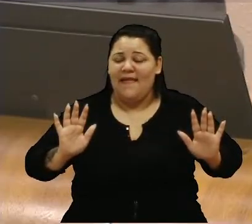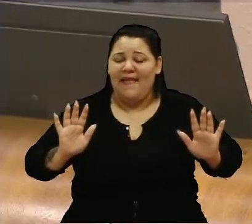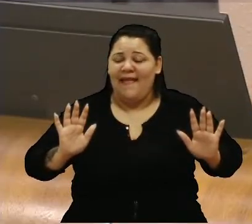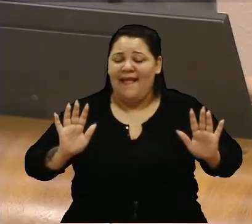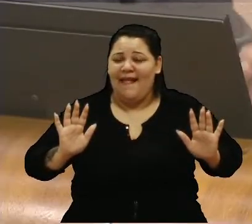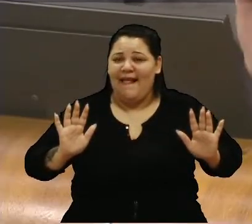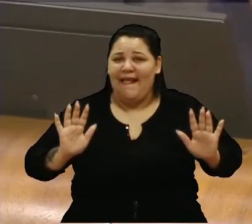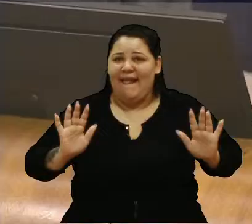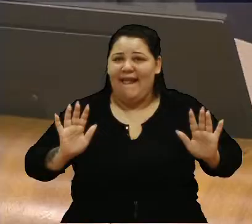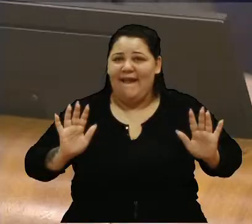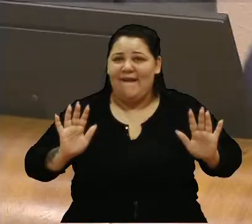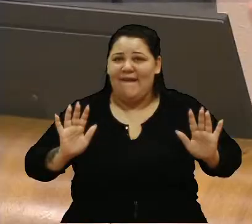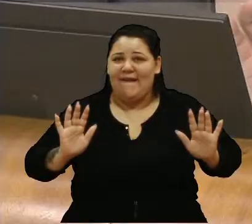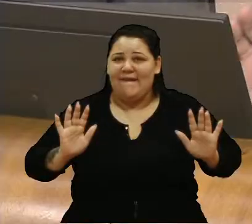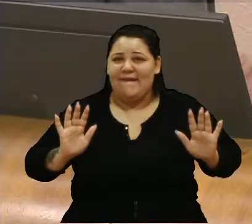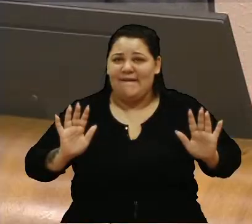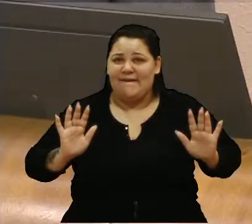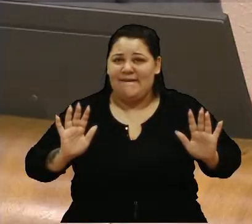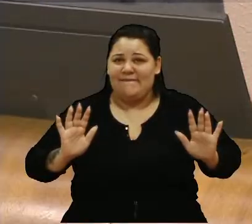eu